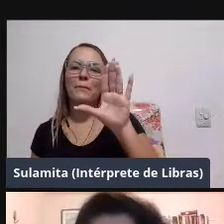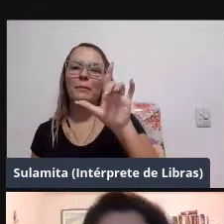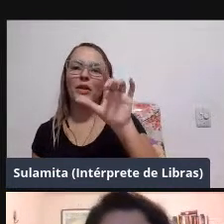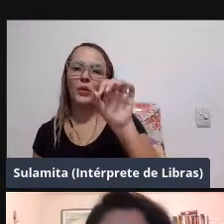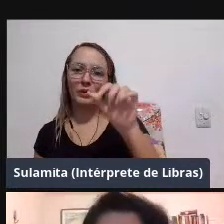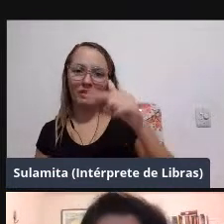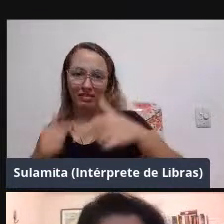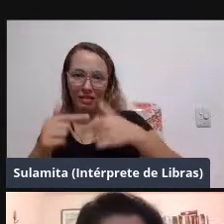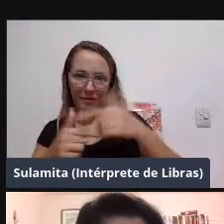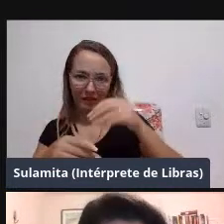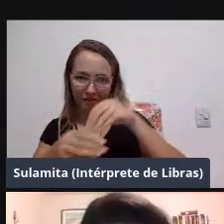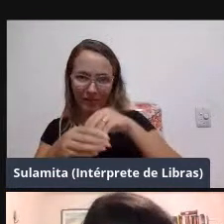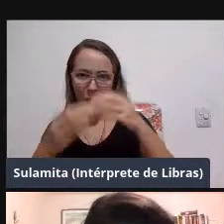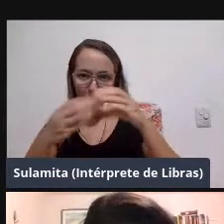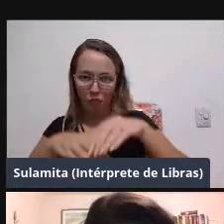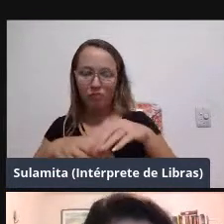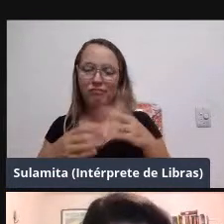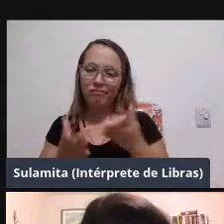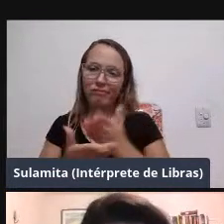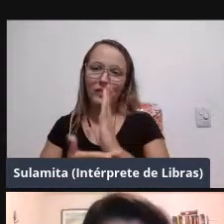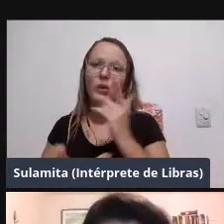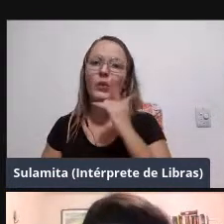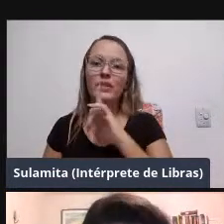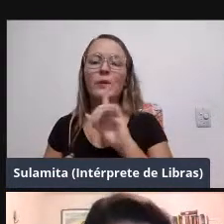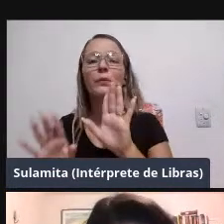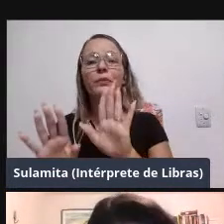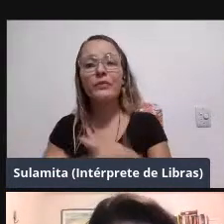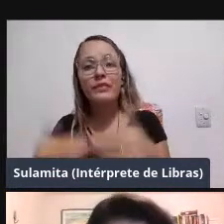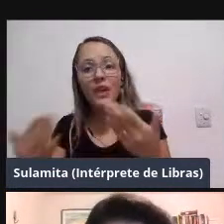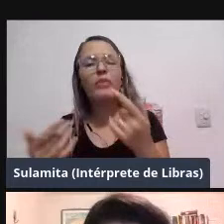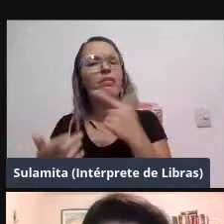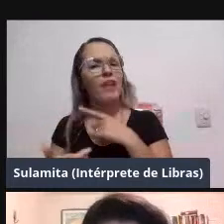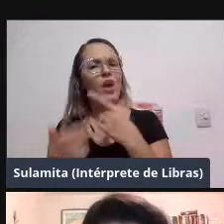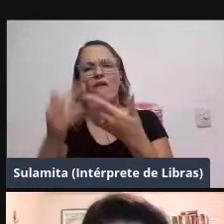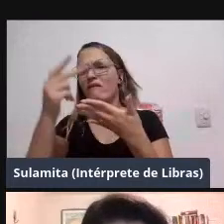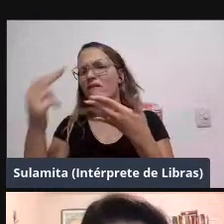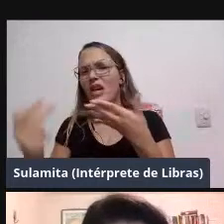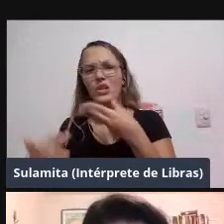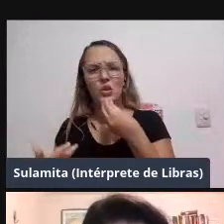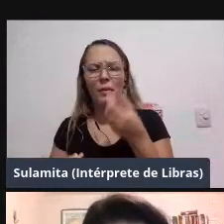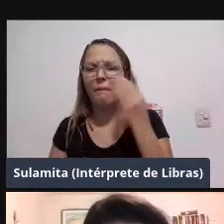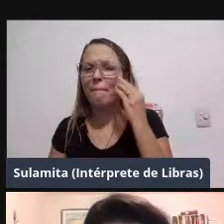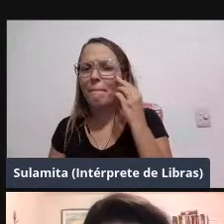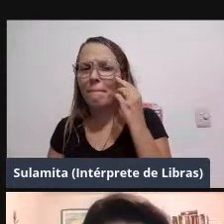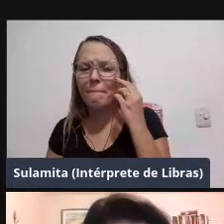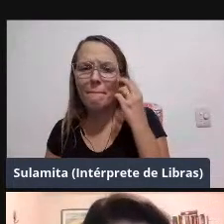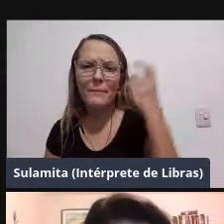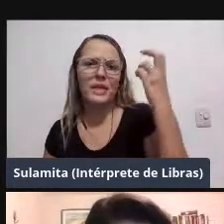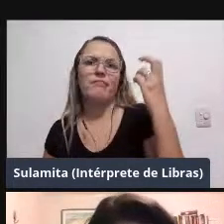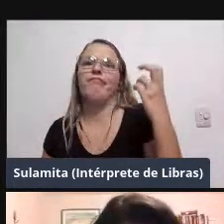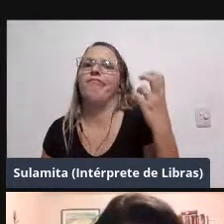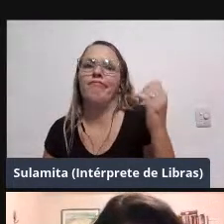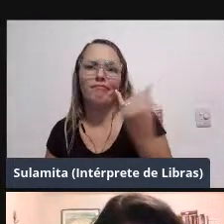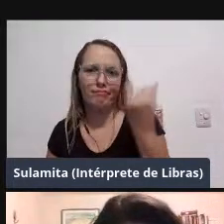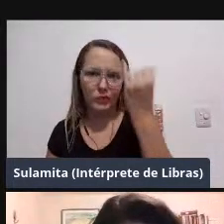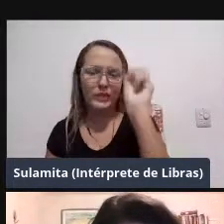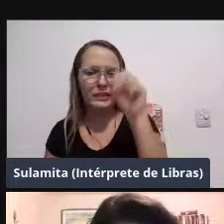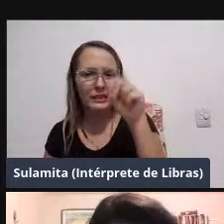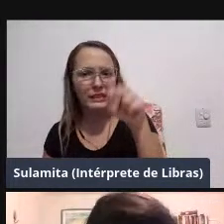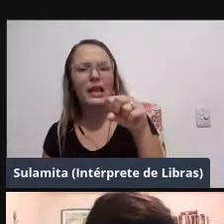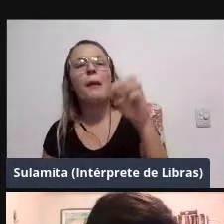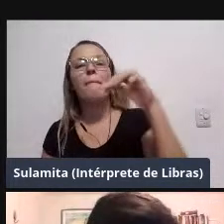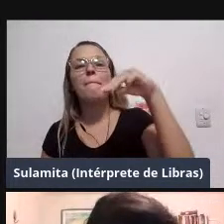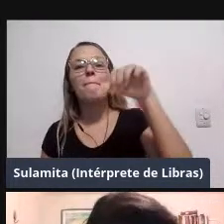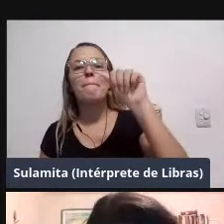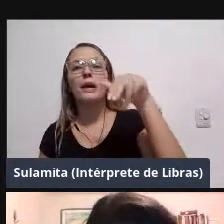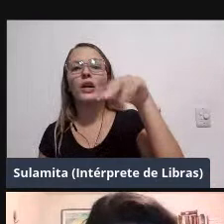sobre ele. E tem outros homens também importantes, eu botei como exemplo o Manuel Cardoso Vieira, Eliseu César. O Manuel Cardoso Vieira, para vocês terem uma ideia,